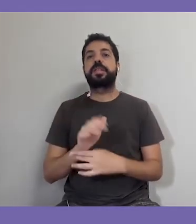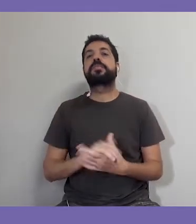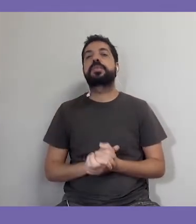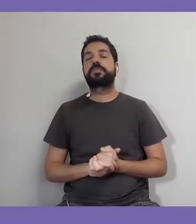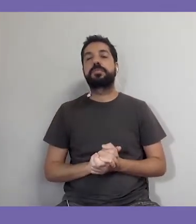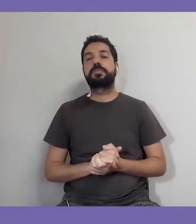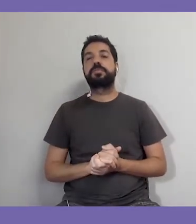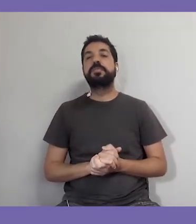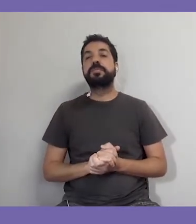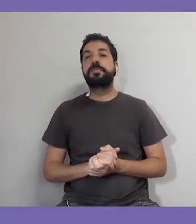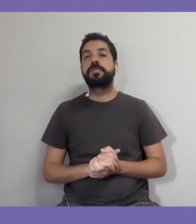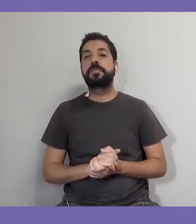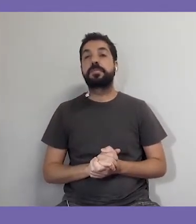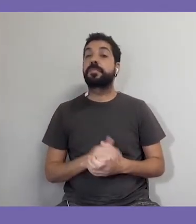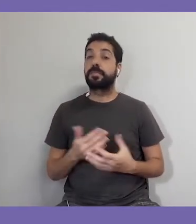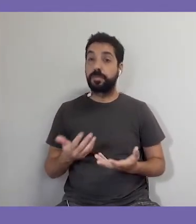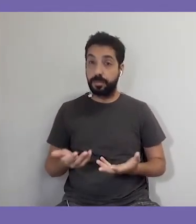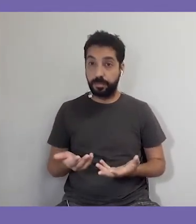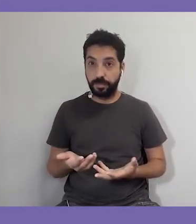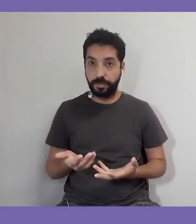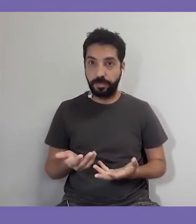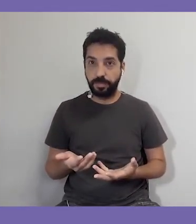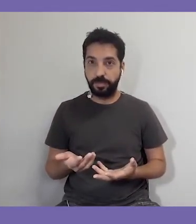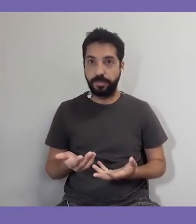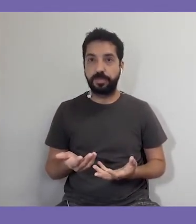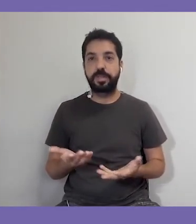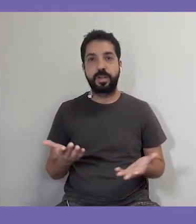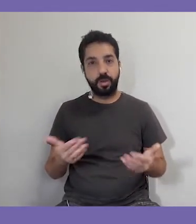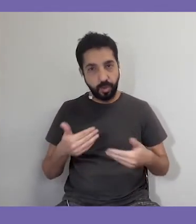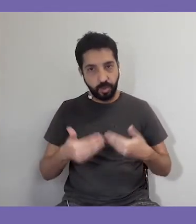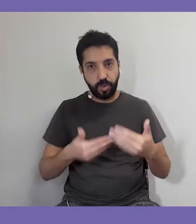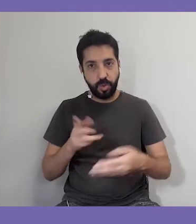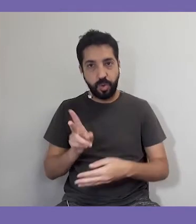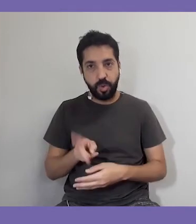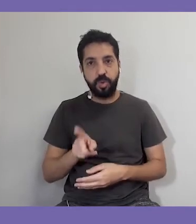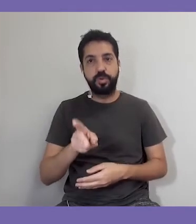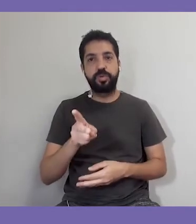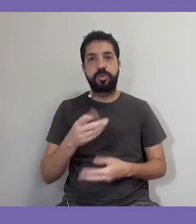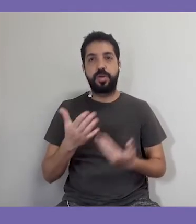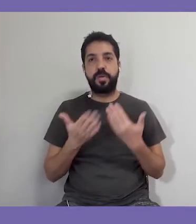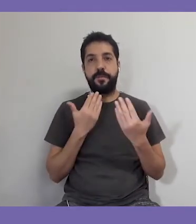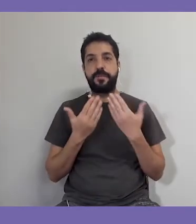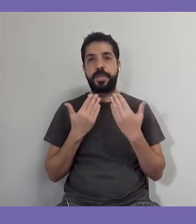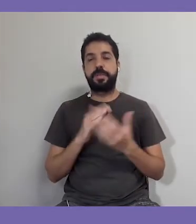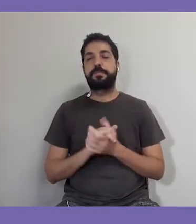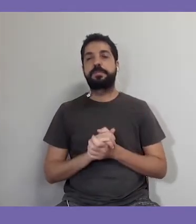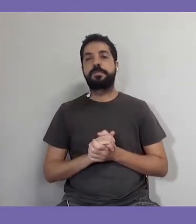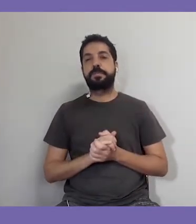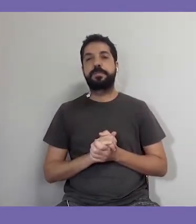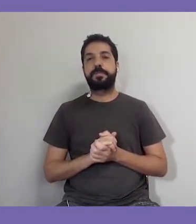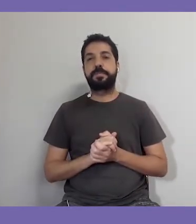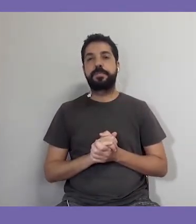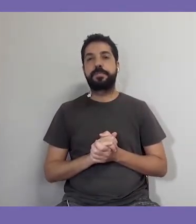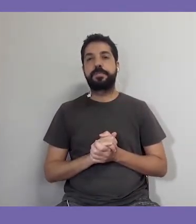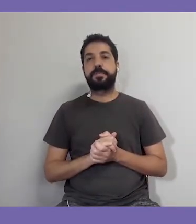cinema. Sim. Então, dando sequência aqui na nossa conversa,